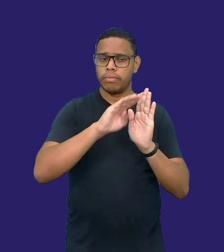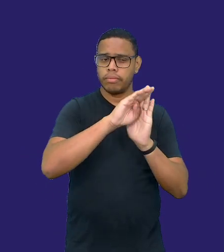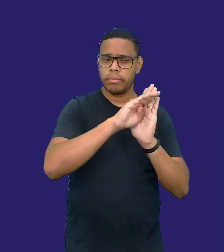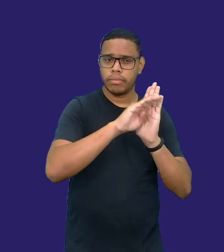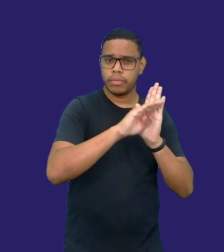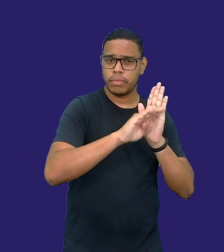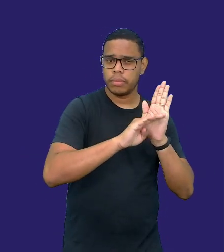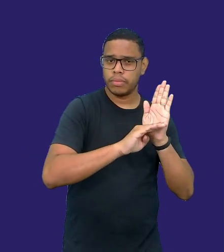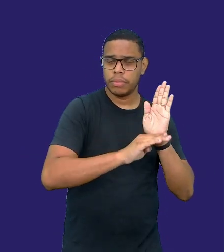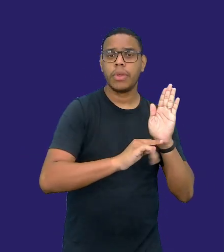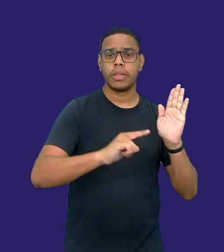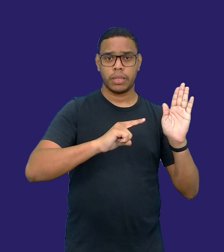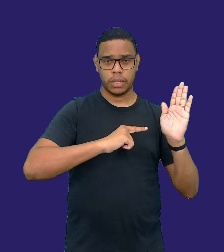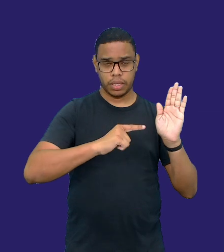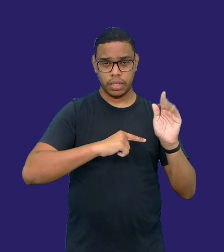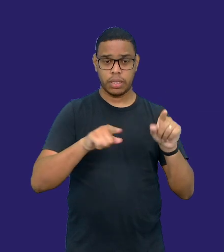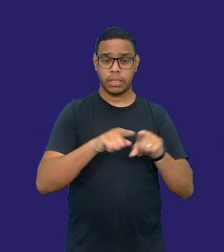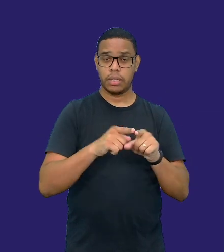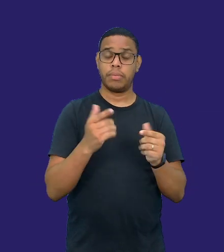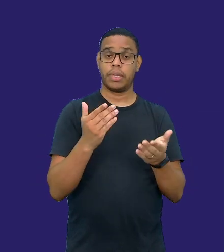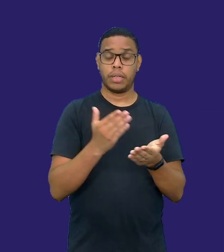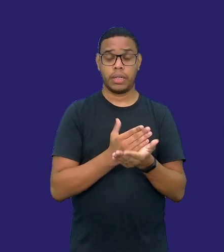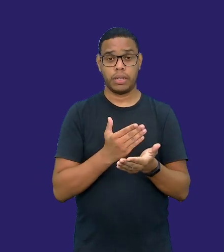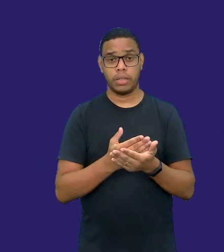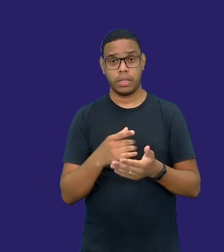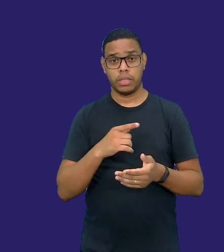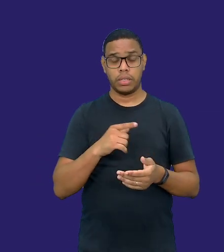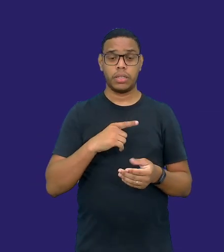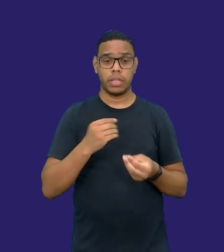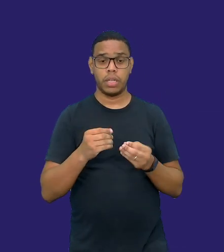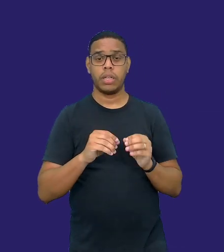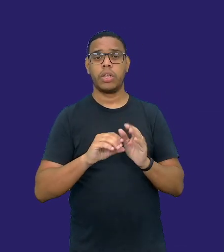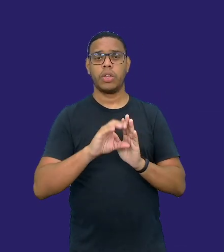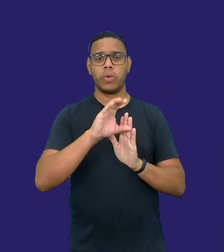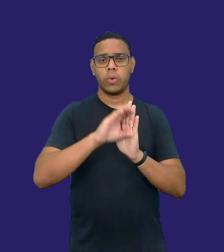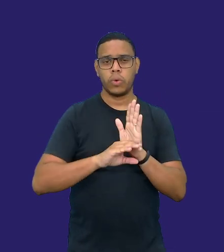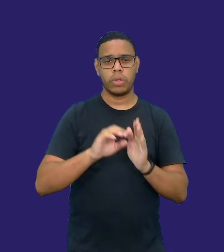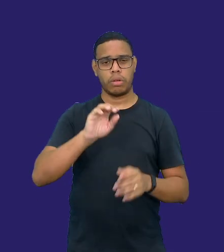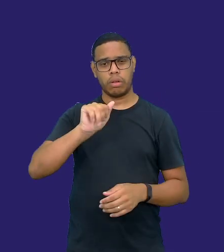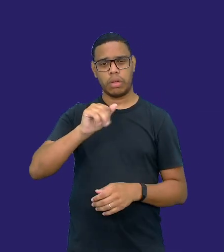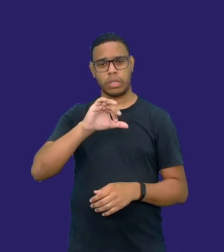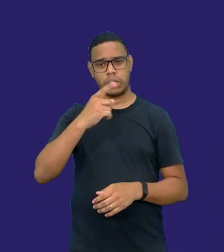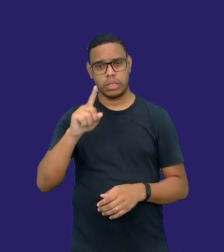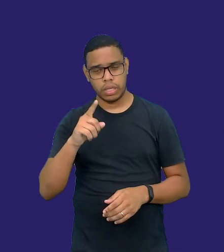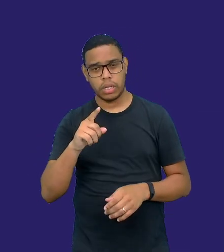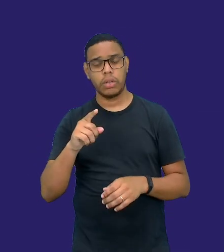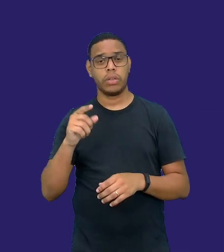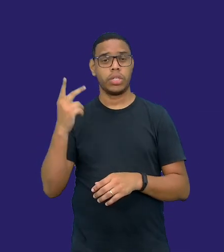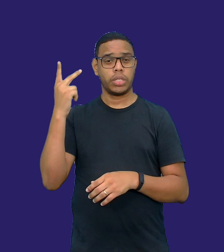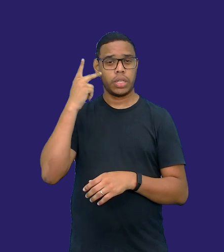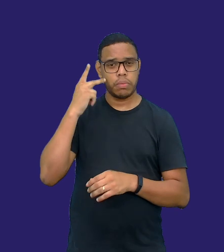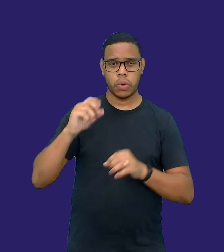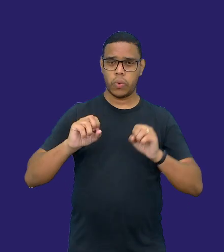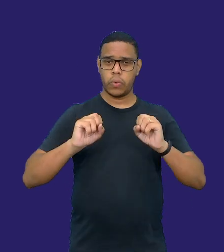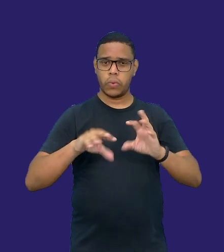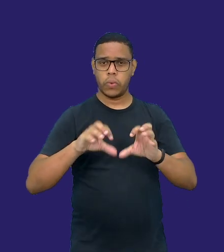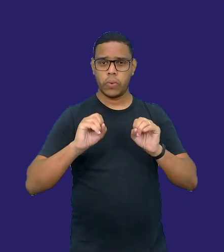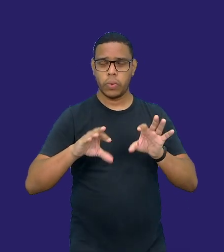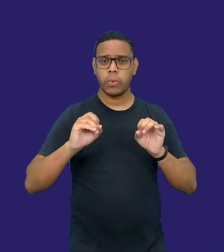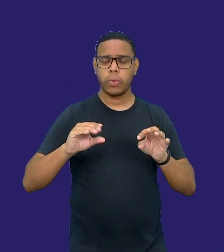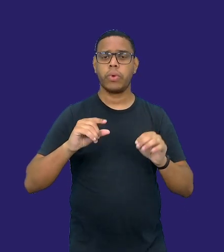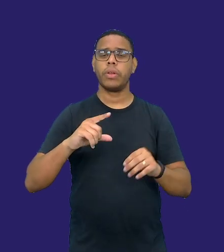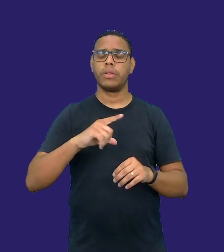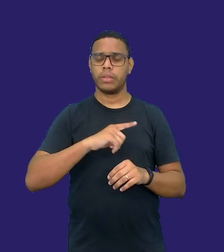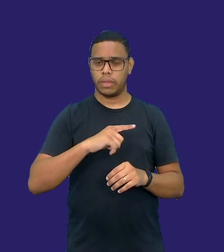do material do caderno Aprender Sempre, eu também tenho o currículo em ação, o São Paulo Faz Escola, que está vigorando